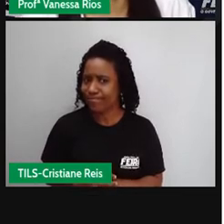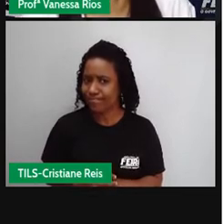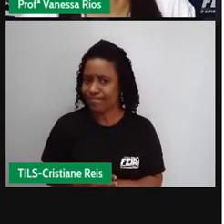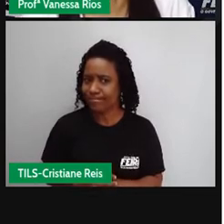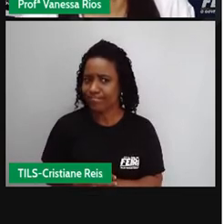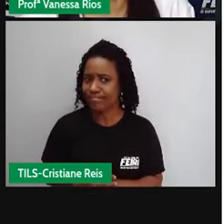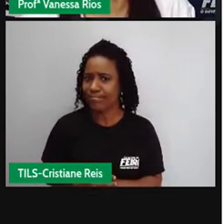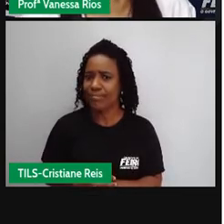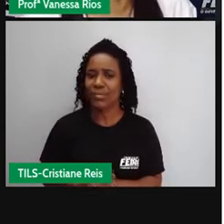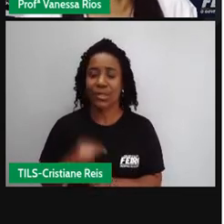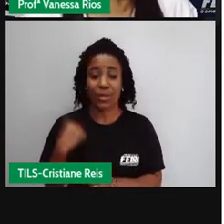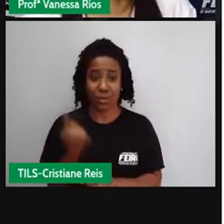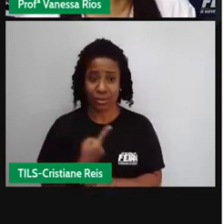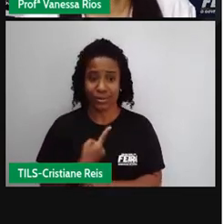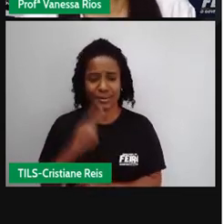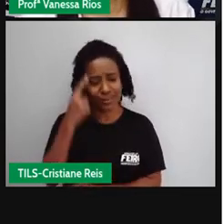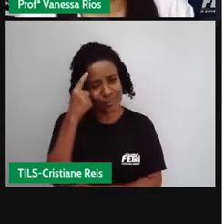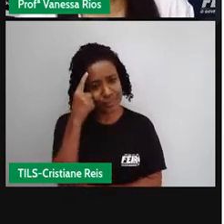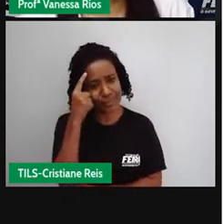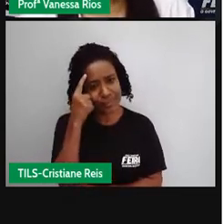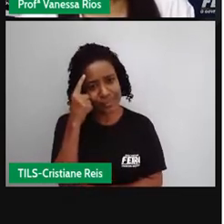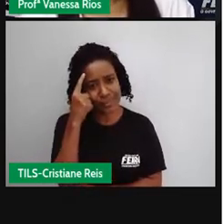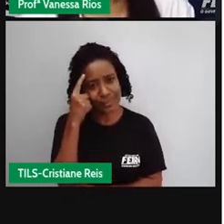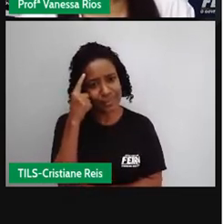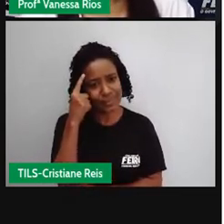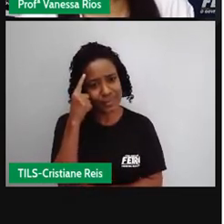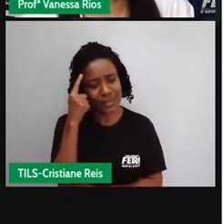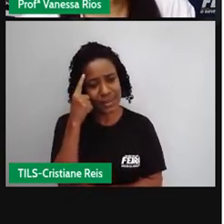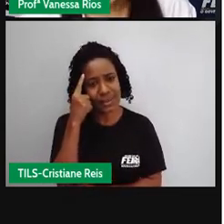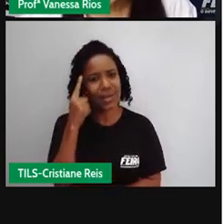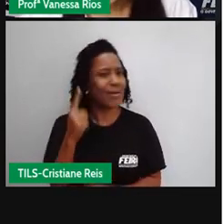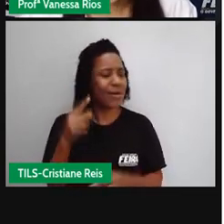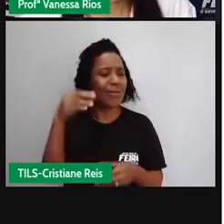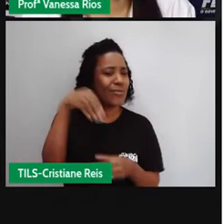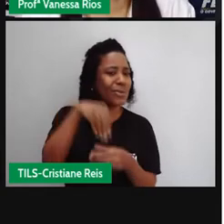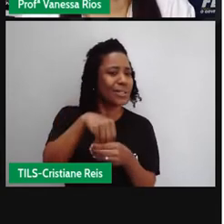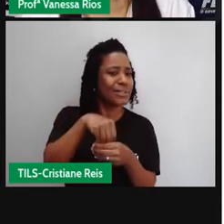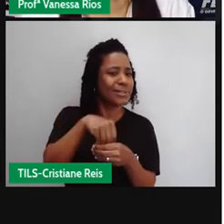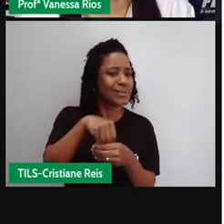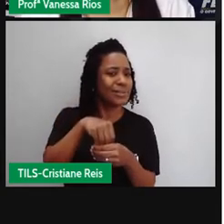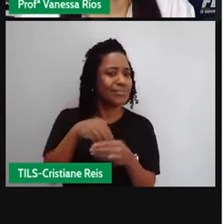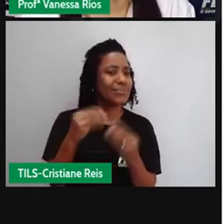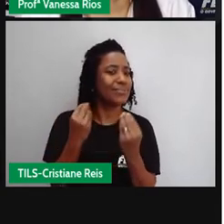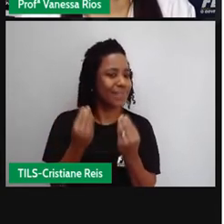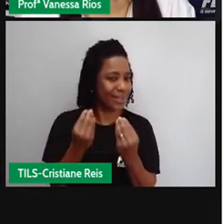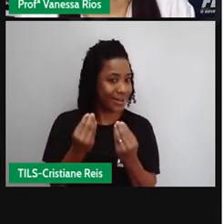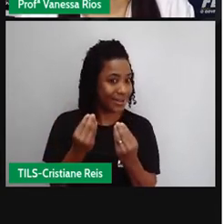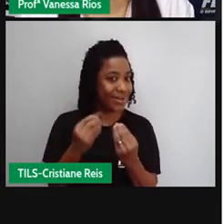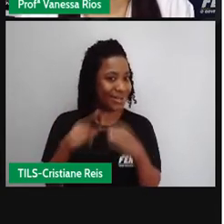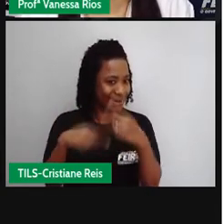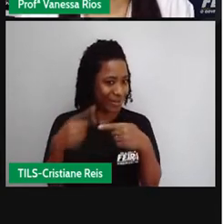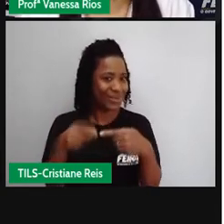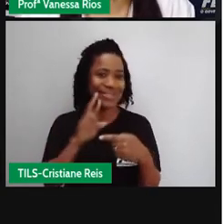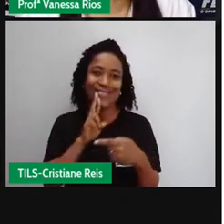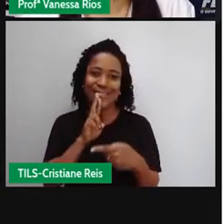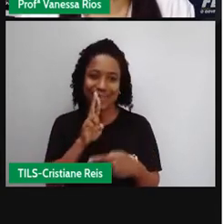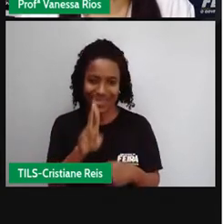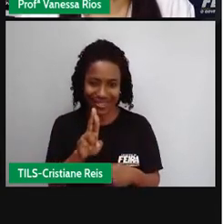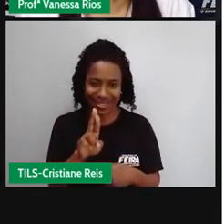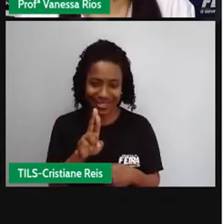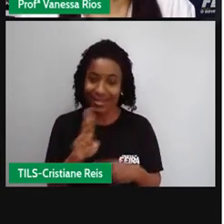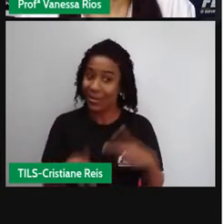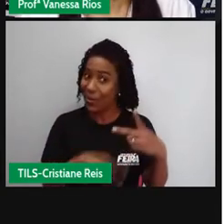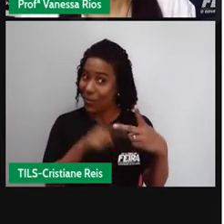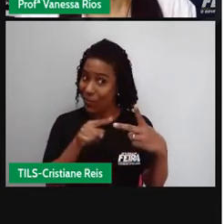vai elaborando as respostas para essas perguntas, tá certo? Então, vamos lá. Olha só, mais outra